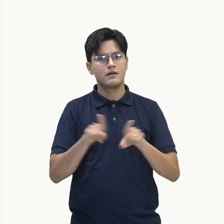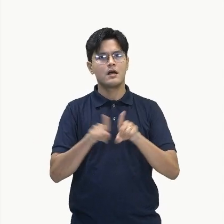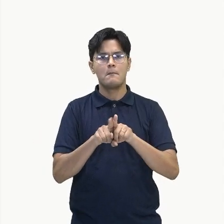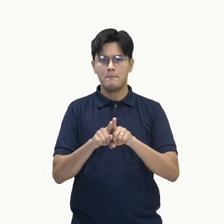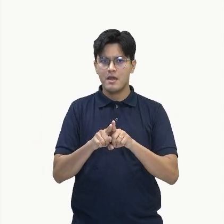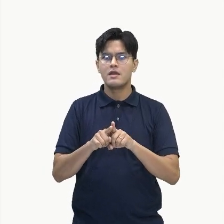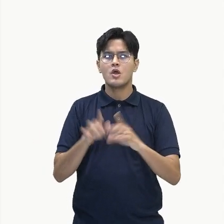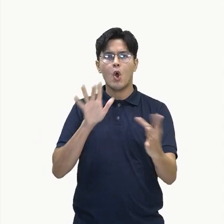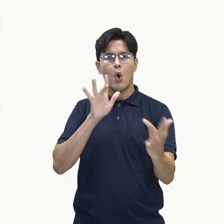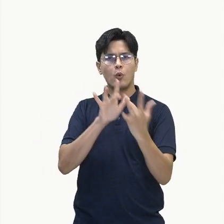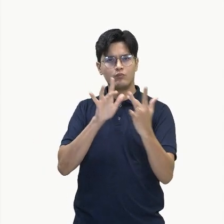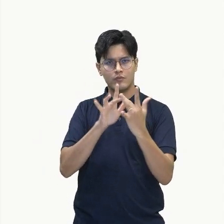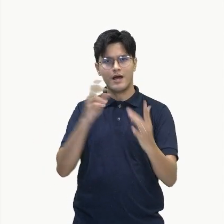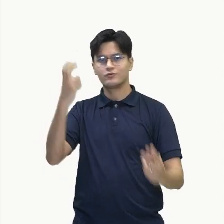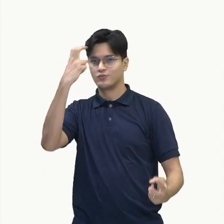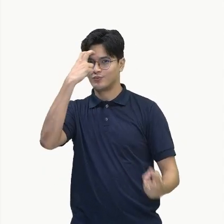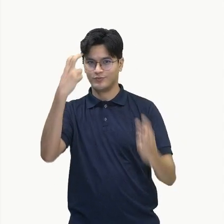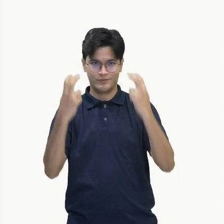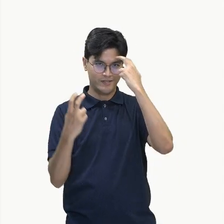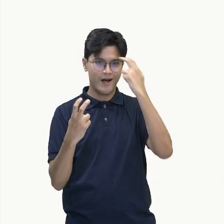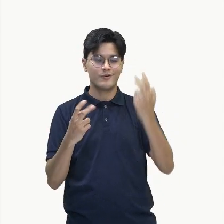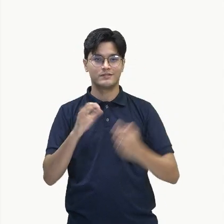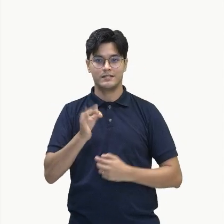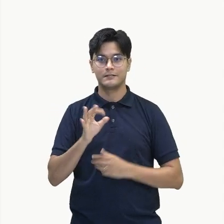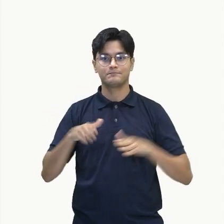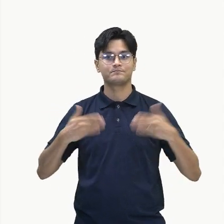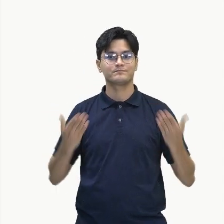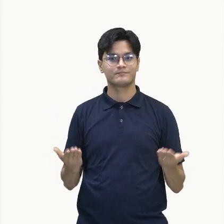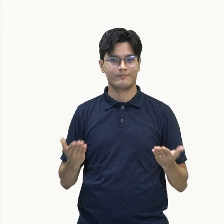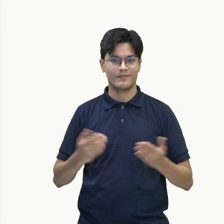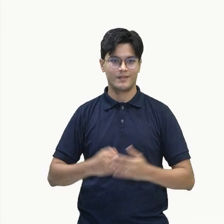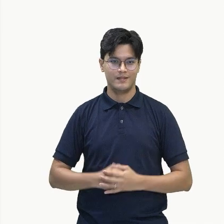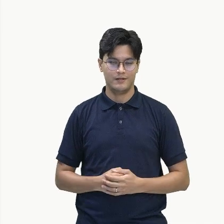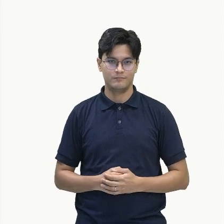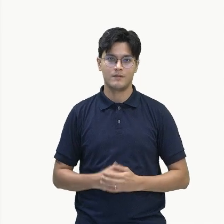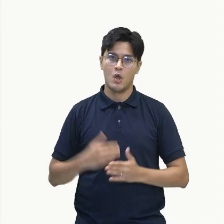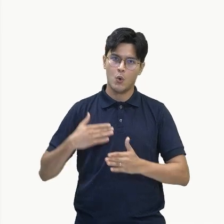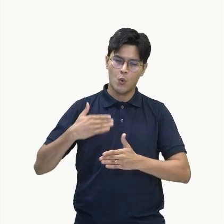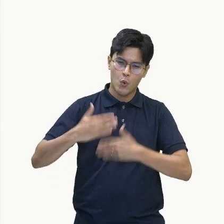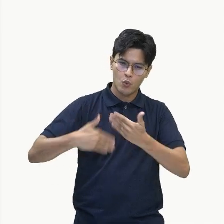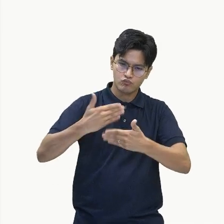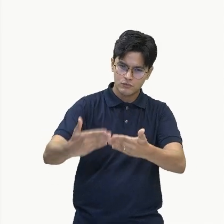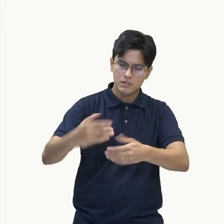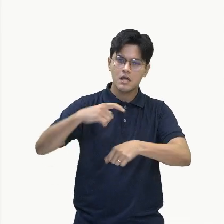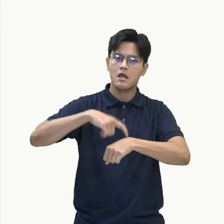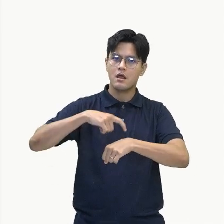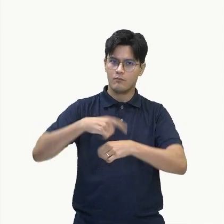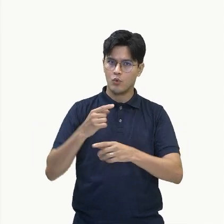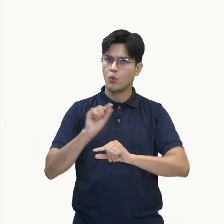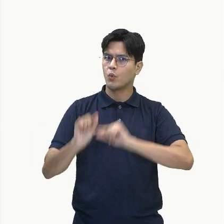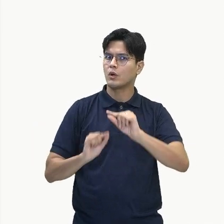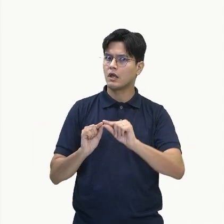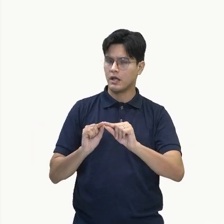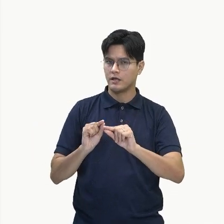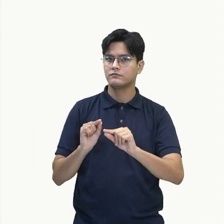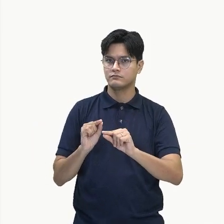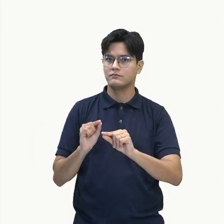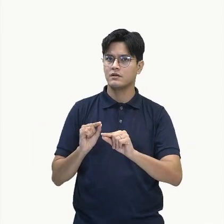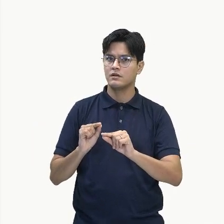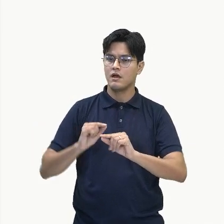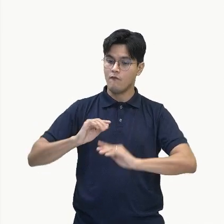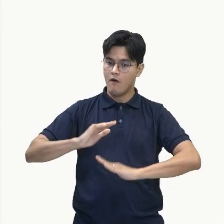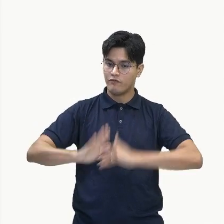seu surgimento, né, a gente observa que, com o passar do tempo, ela foi se consolidando. E durante as